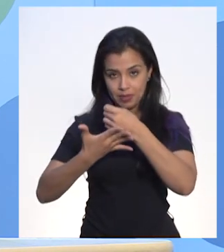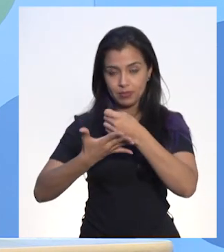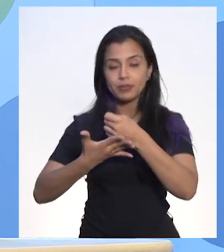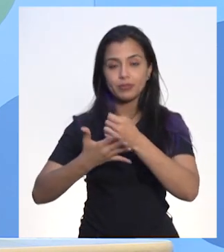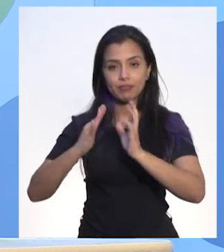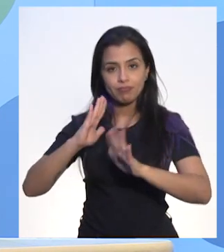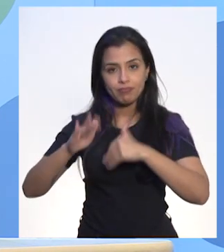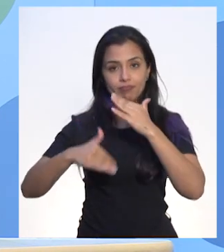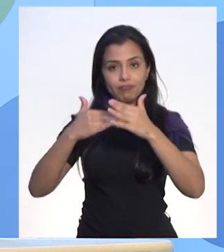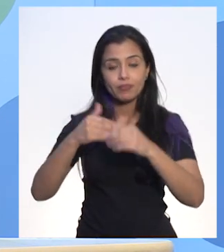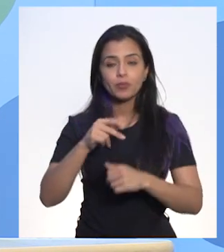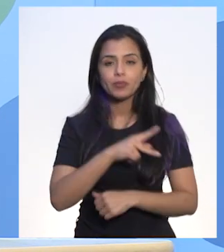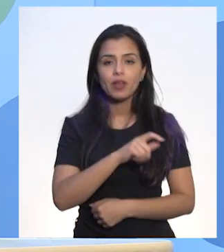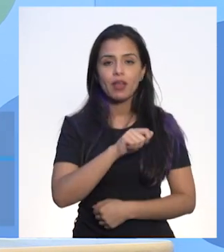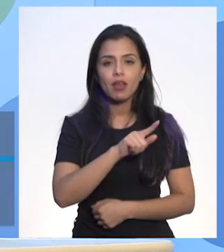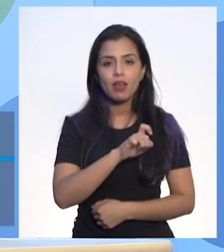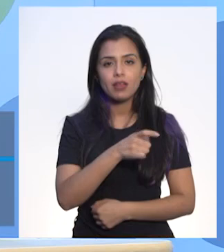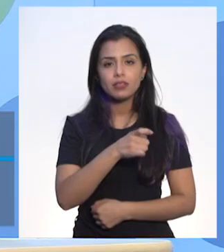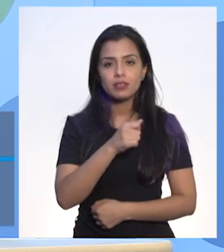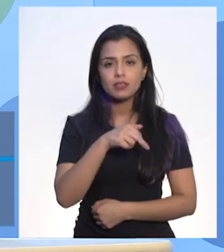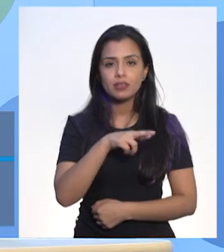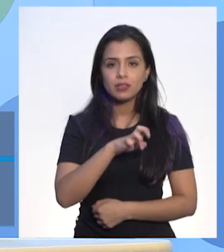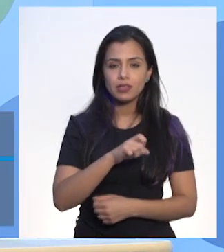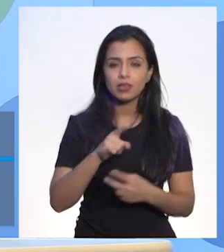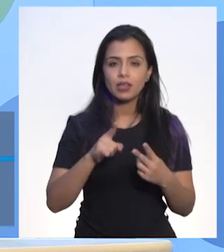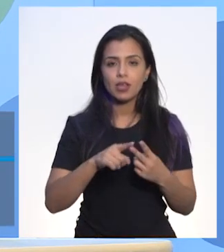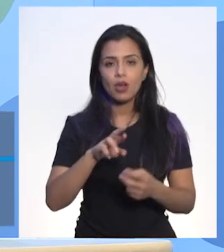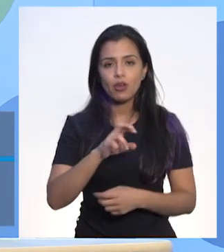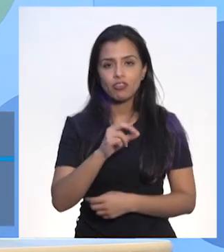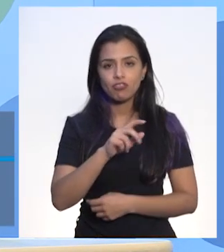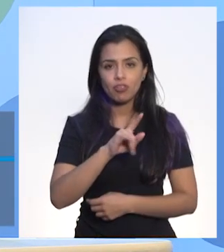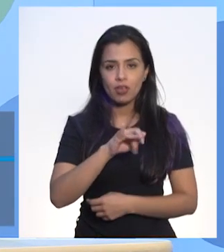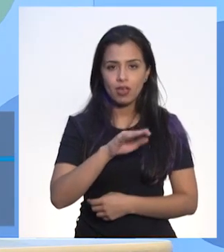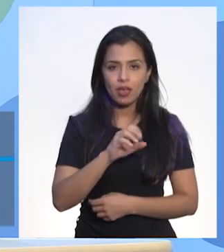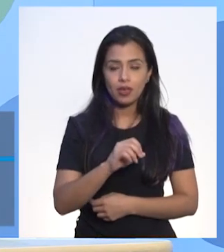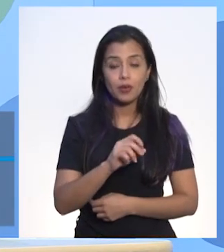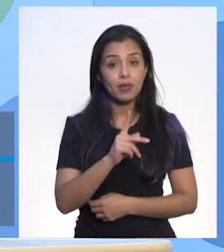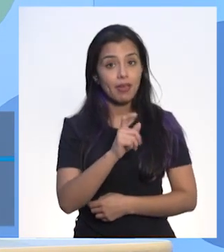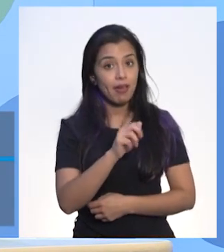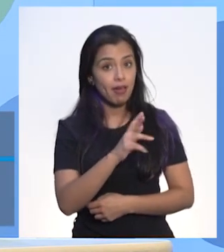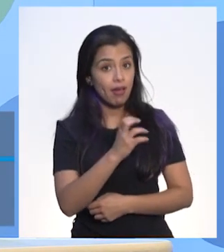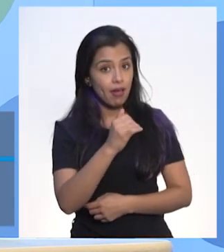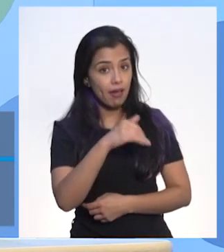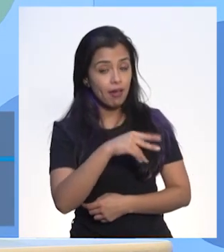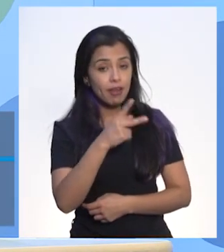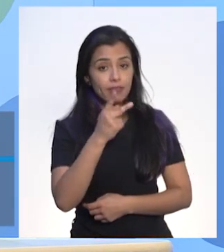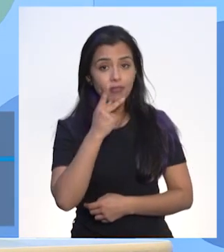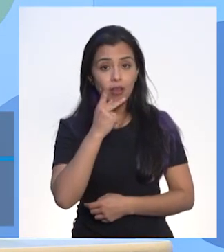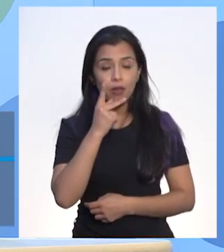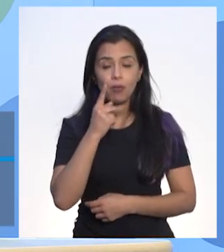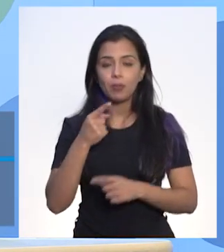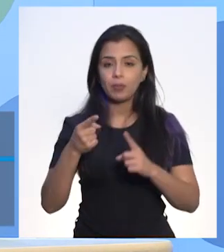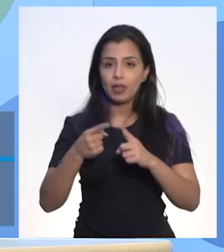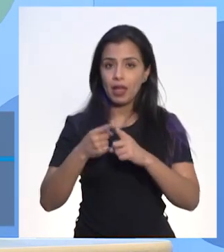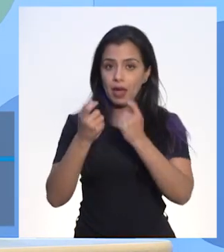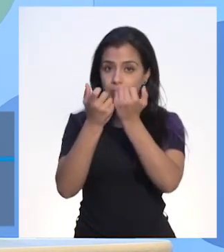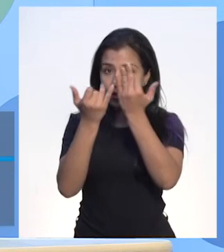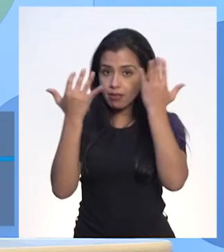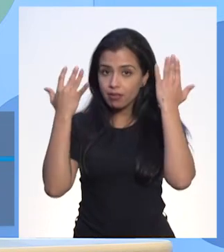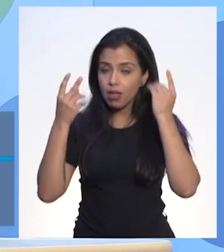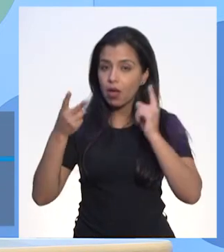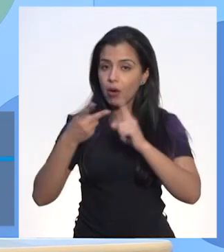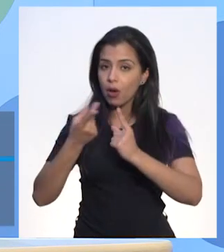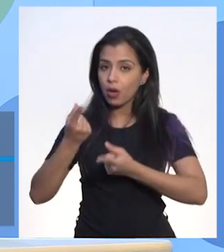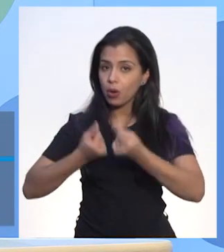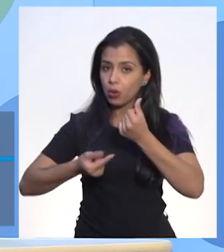Alexander, o professor Rogério, a professora Karen responderam ambiental, econômico e social. O